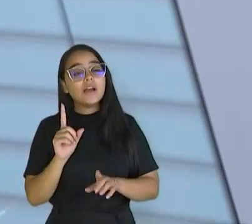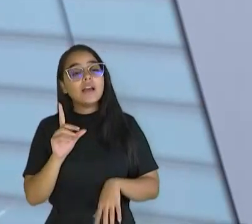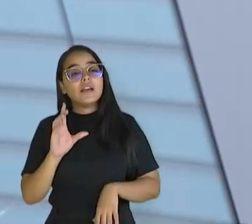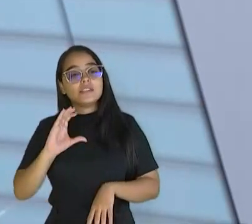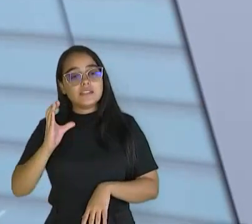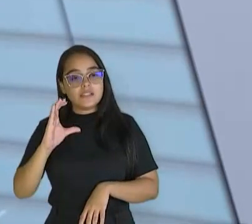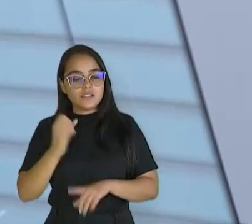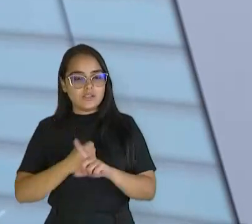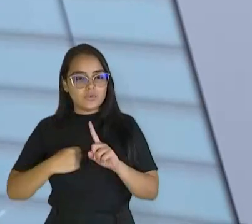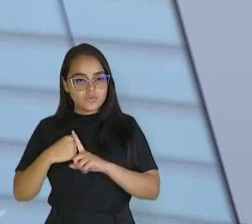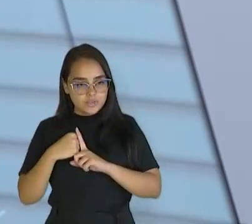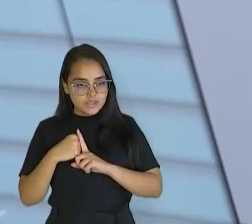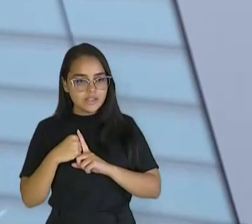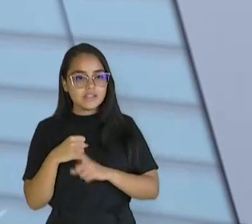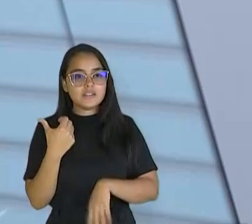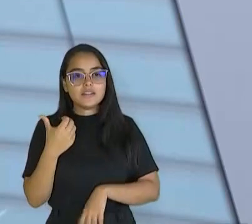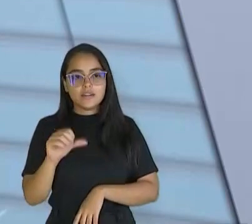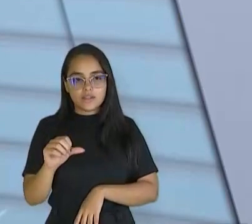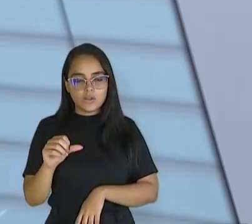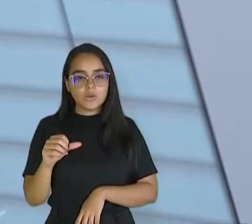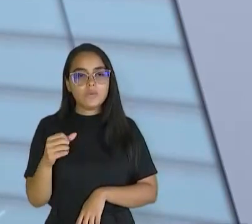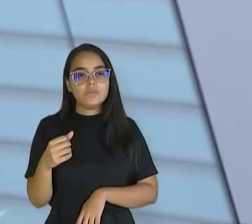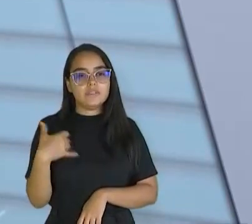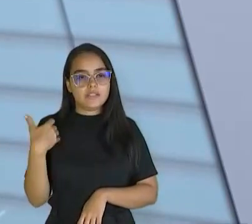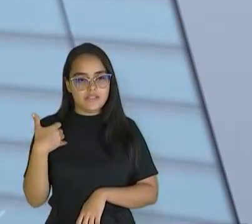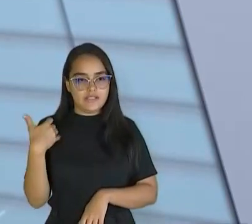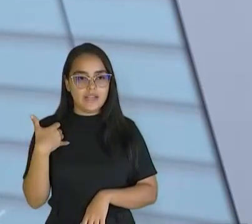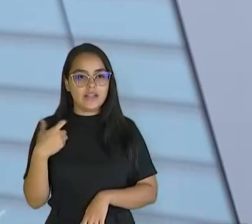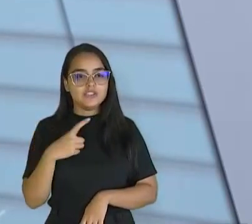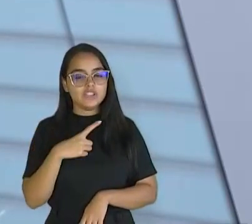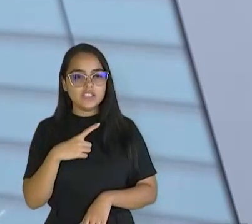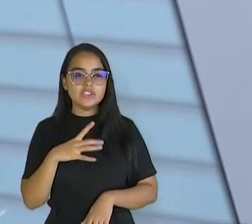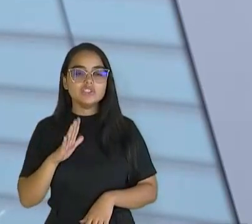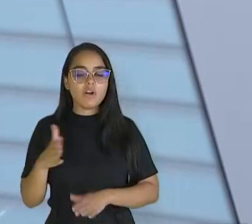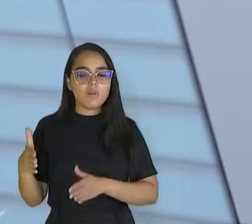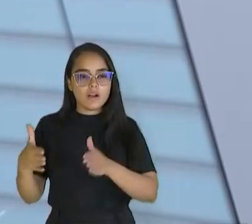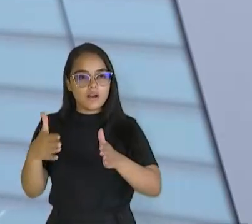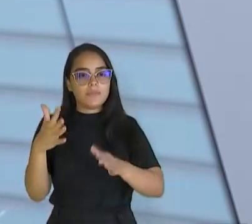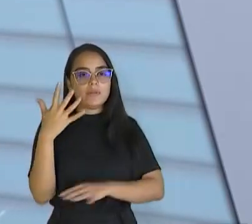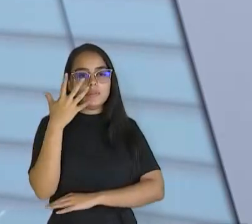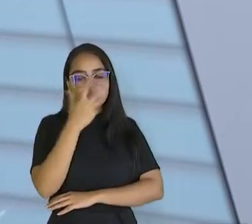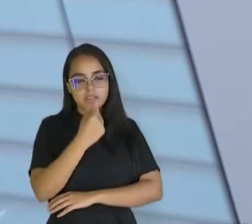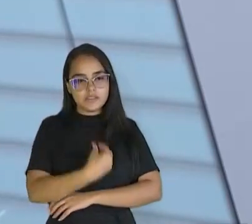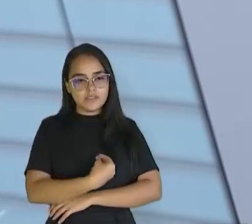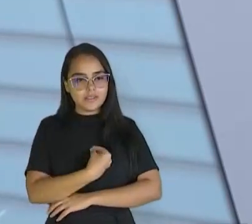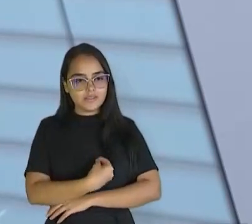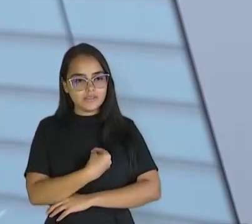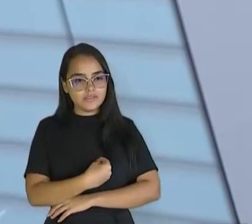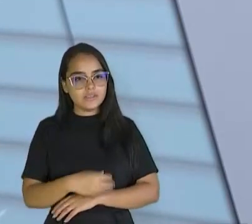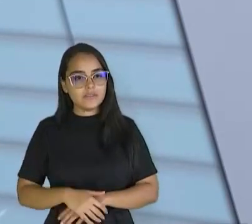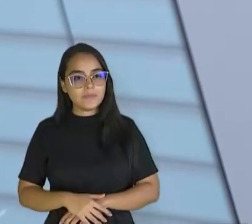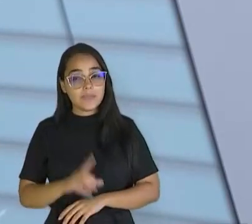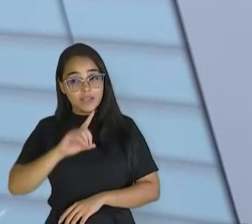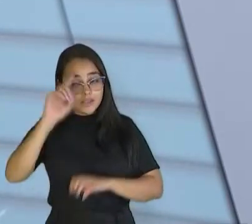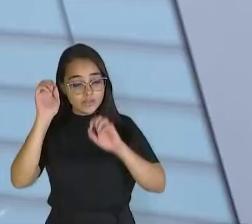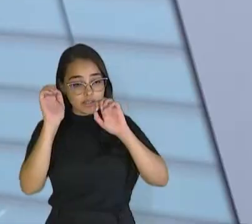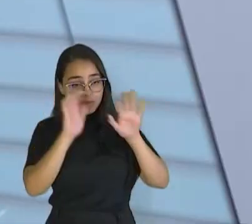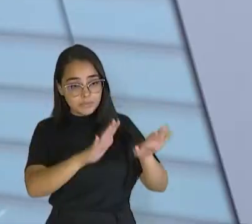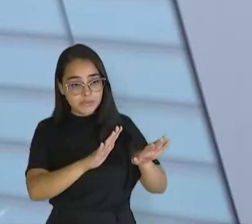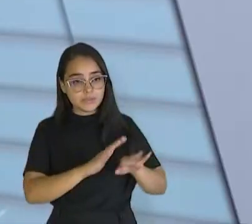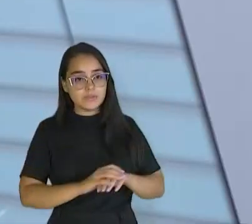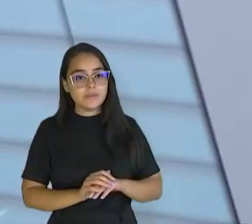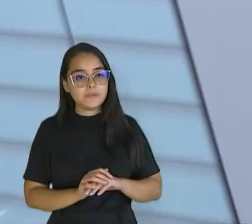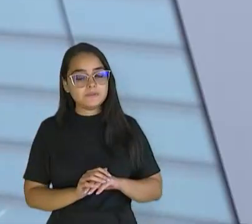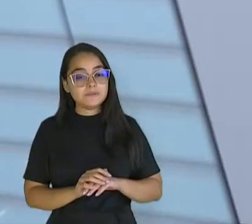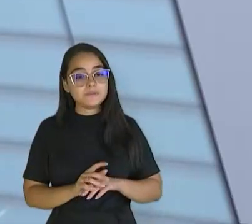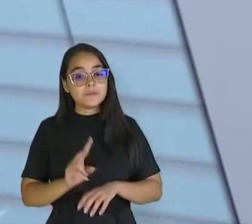UFC, 19 anos, está aí com uma trajetória e uma caminhada bonita na vida. Que Deus lhe abençoe sempre, Thaís.